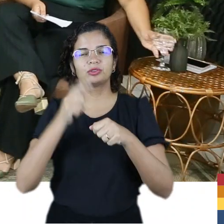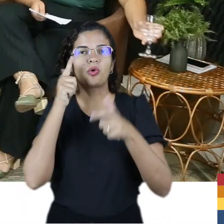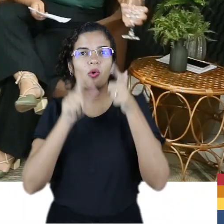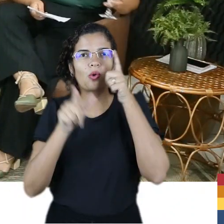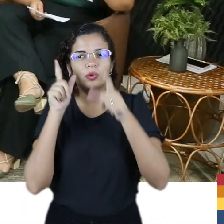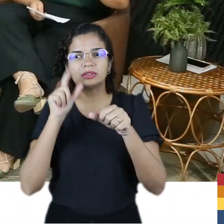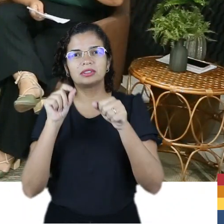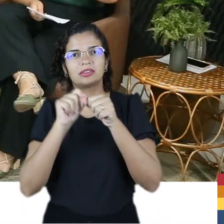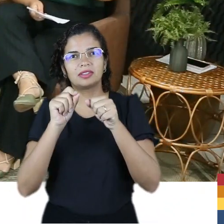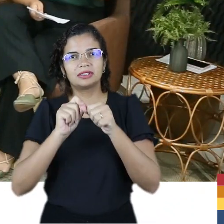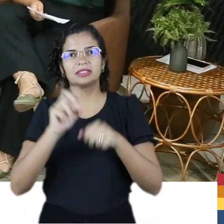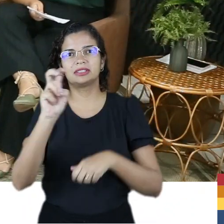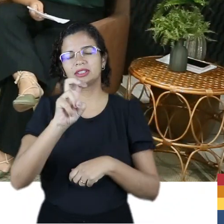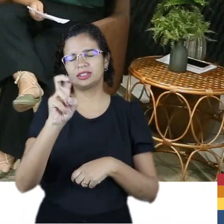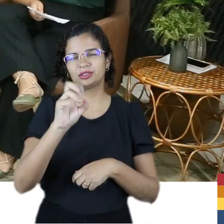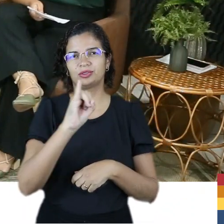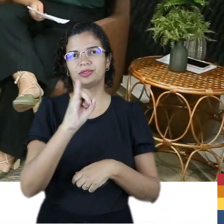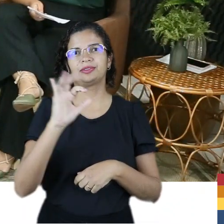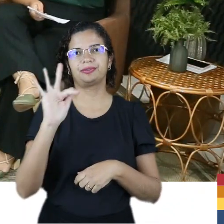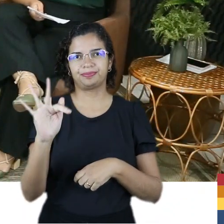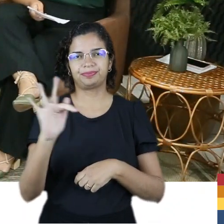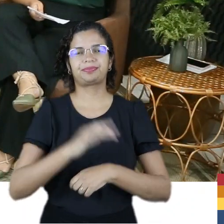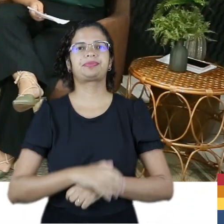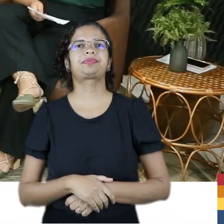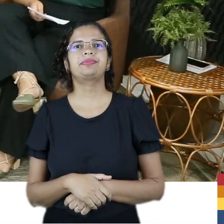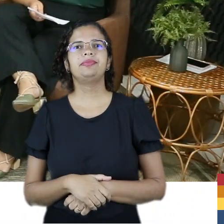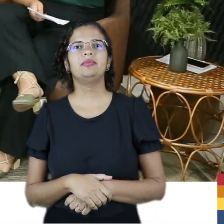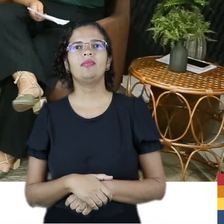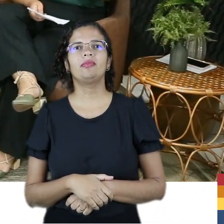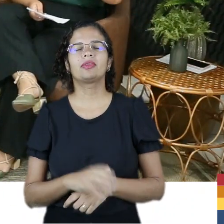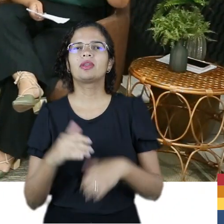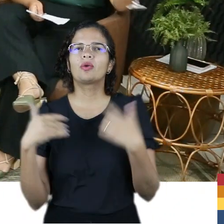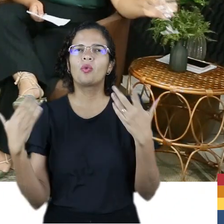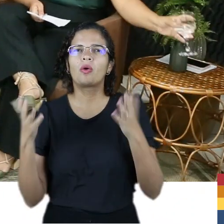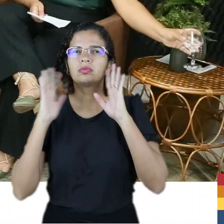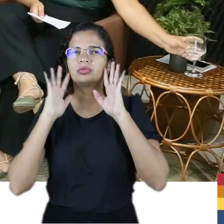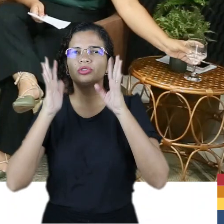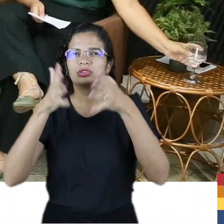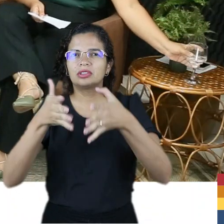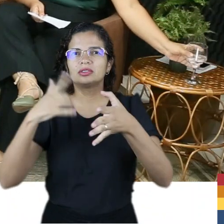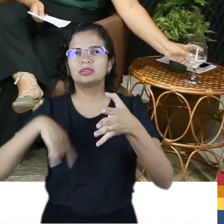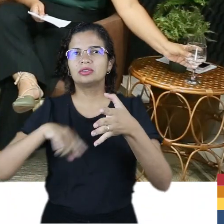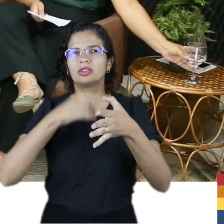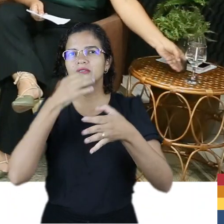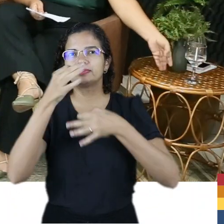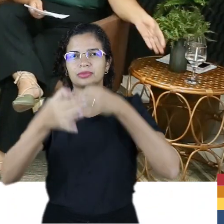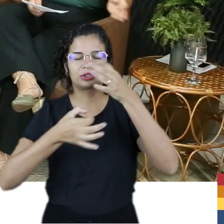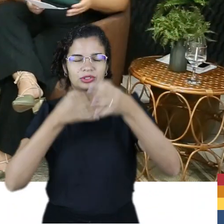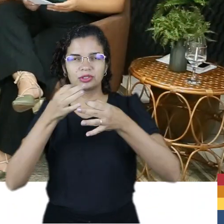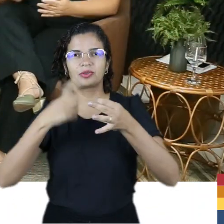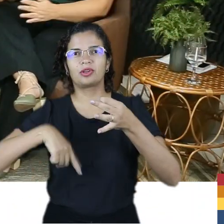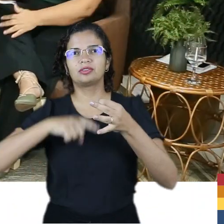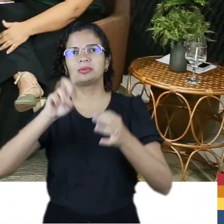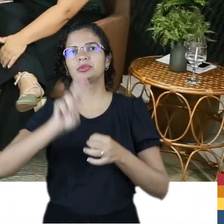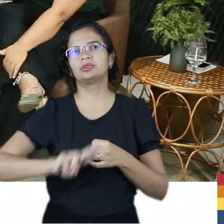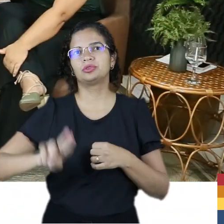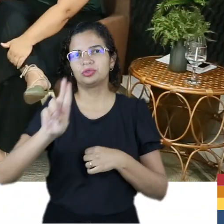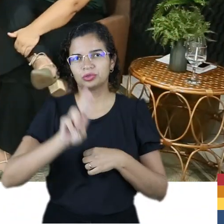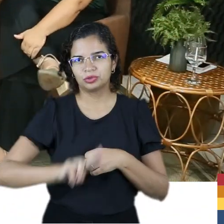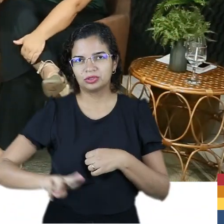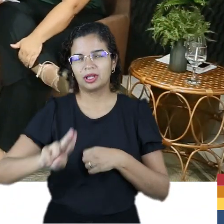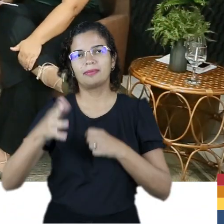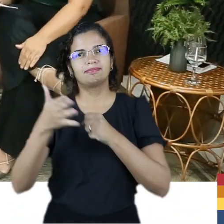no estado do Maranhão. Não irei falar das minhas convicções, não irei falar de questões pessoais, profissionais, mas como recente